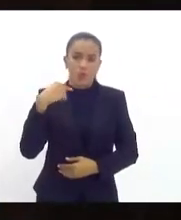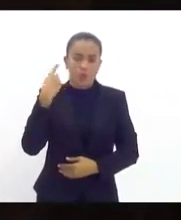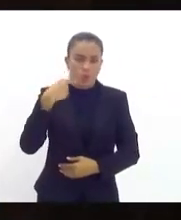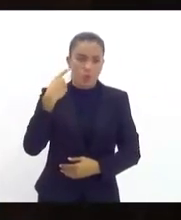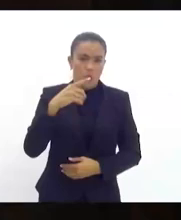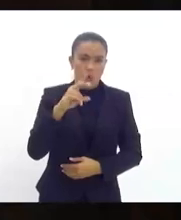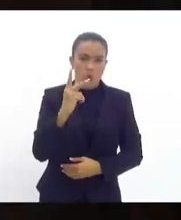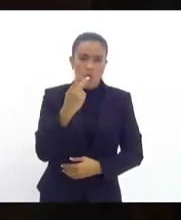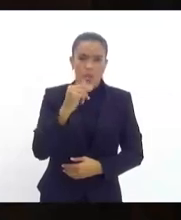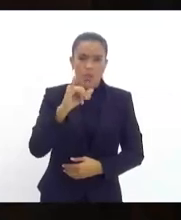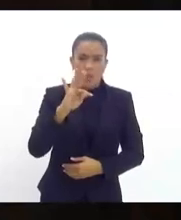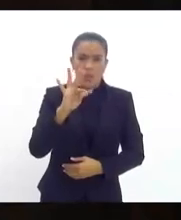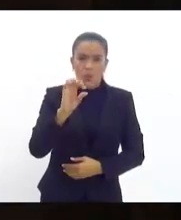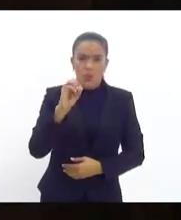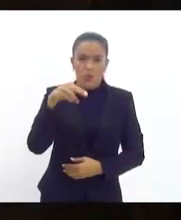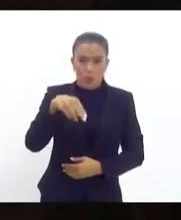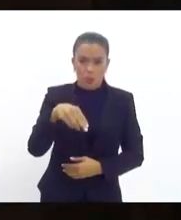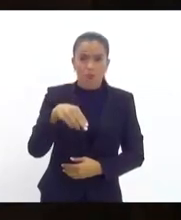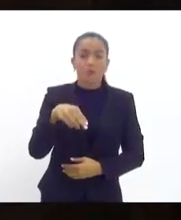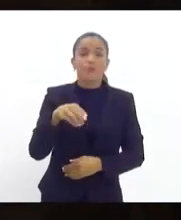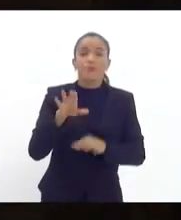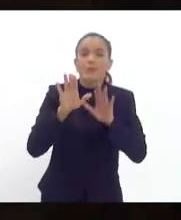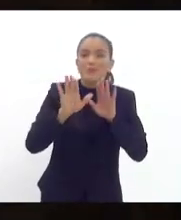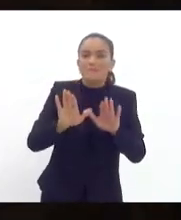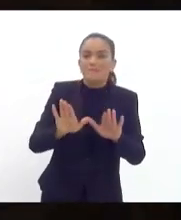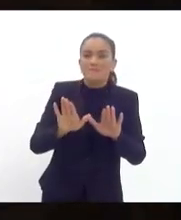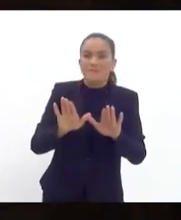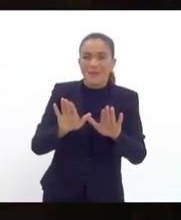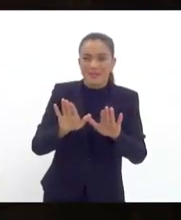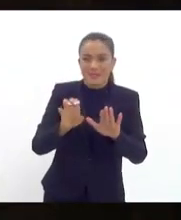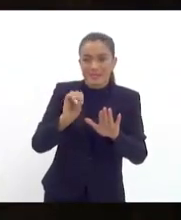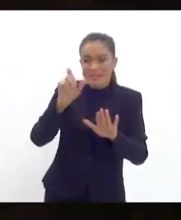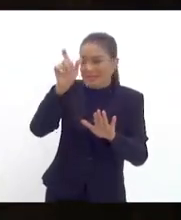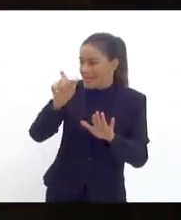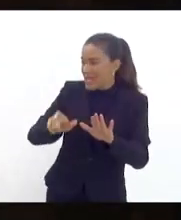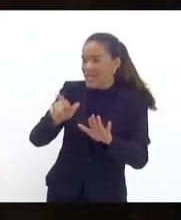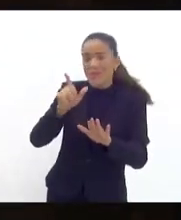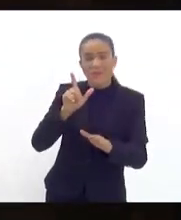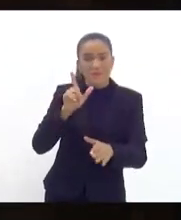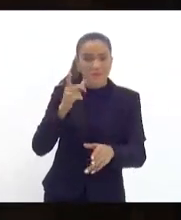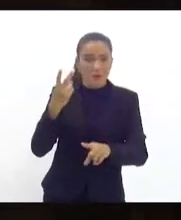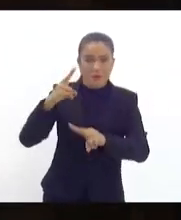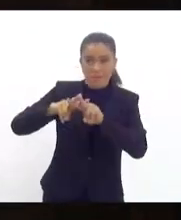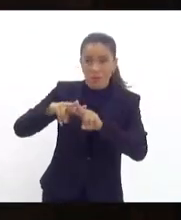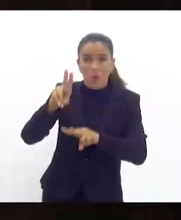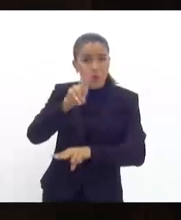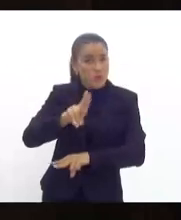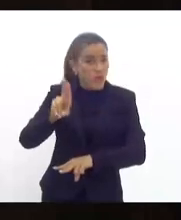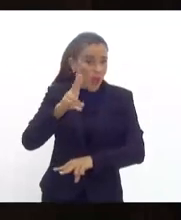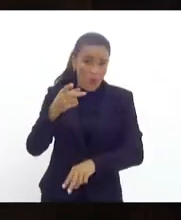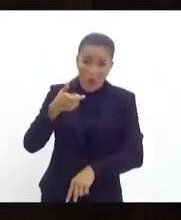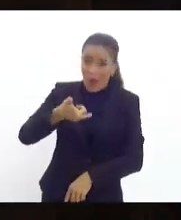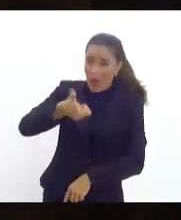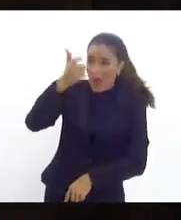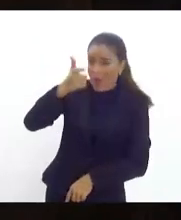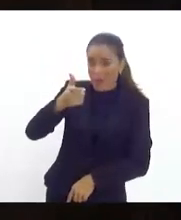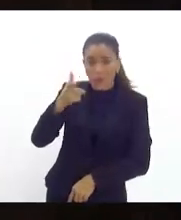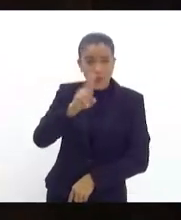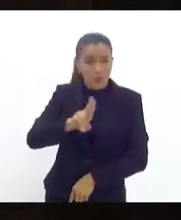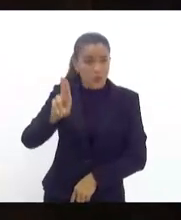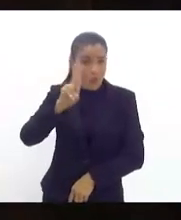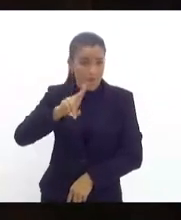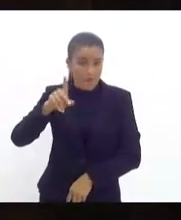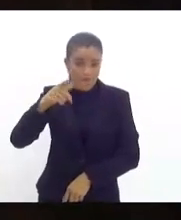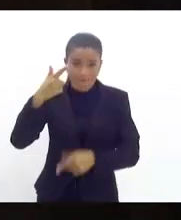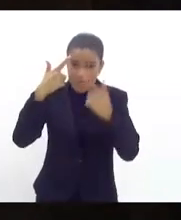a delegacia enfim mas se eles forem pegos como eles não usaram arma como eles não usaram de violência eles